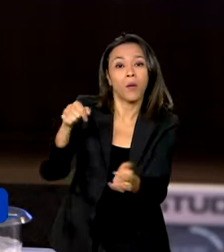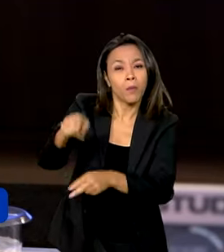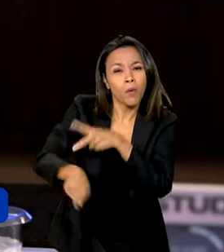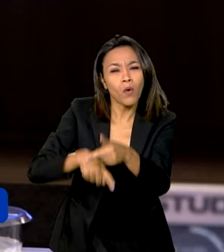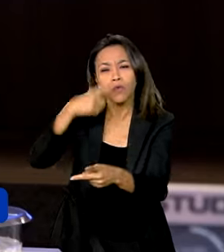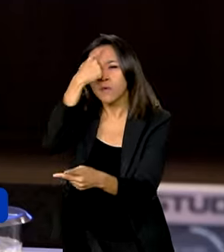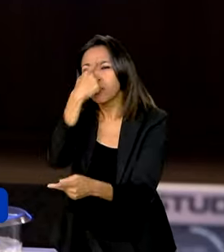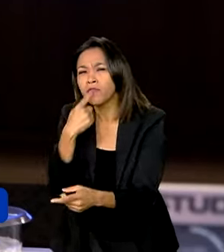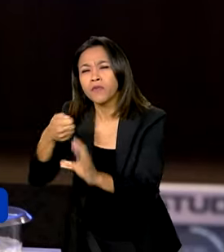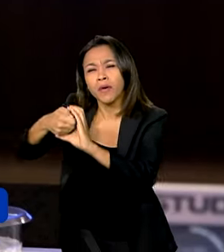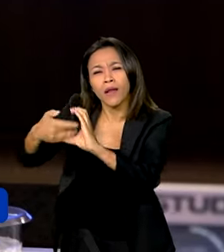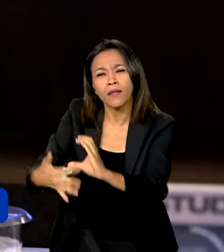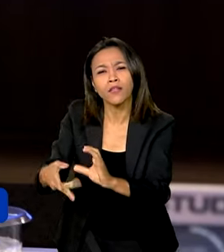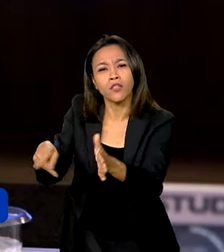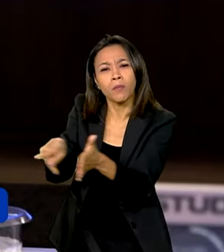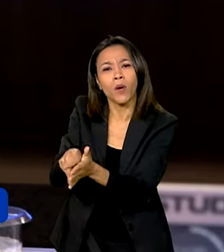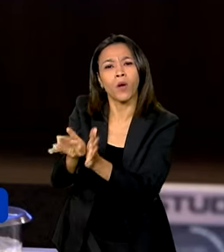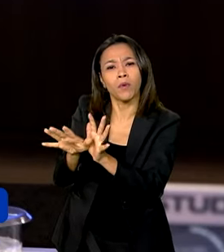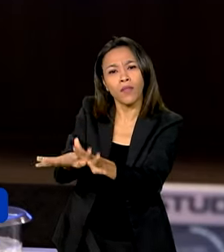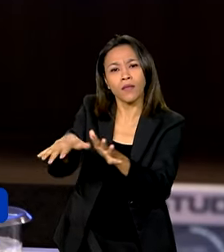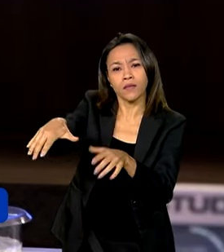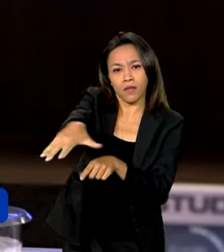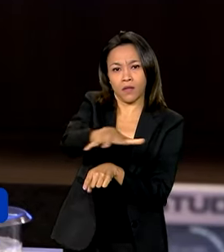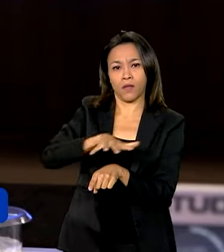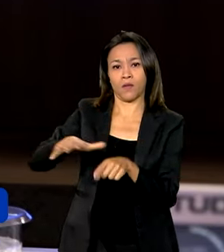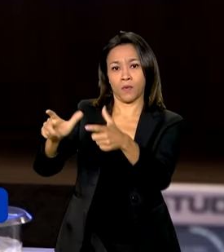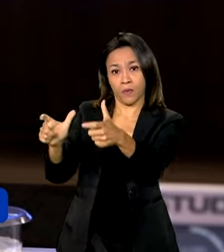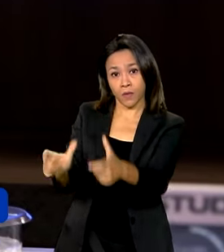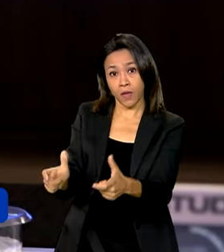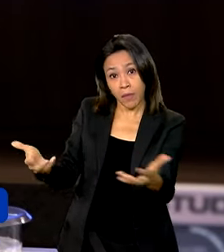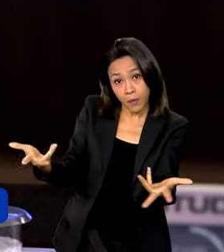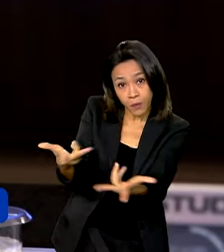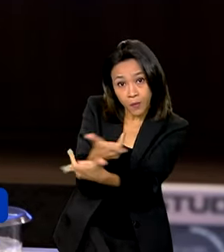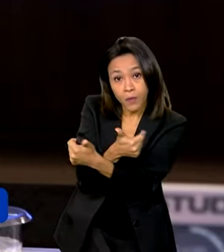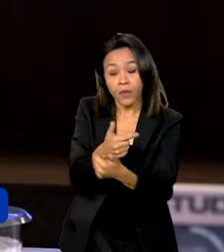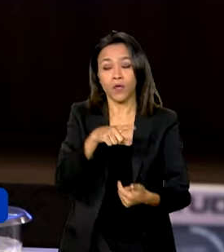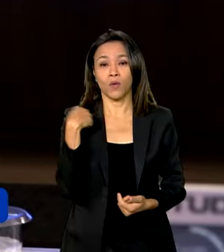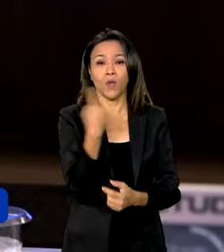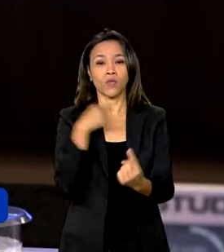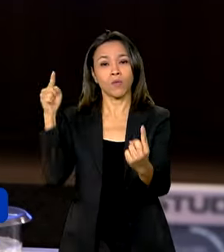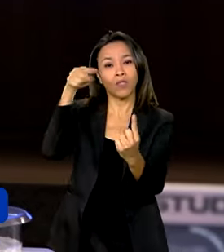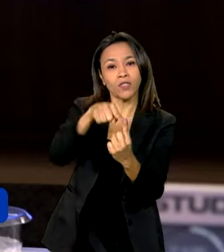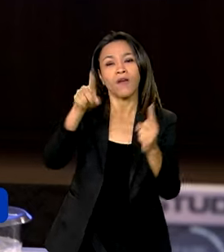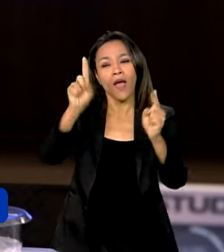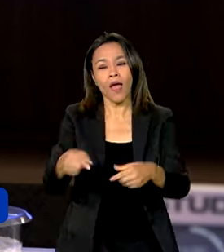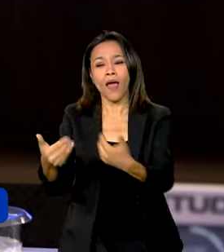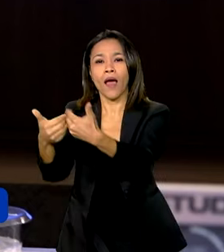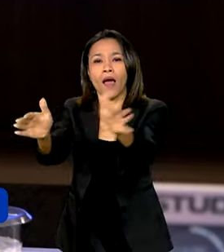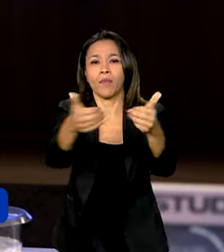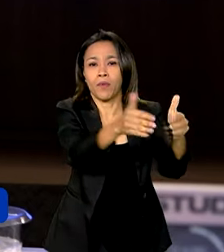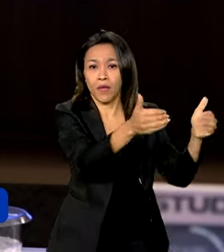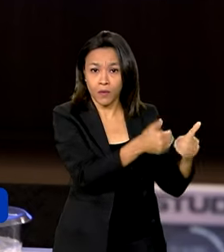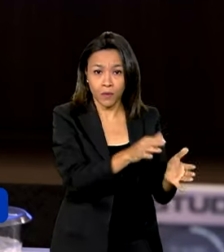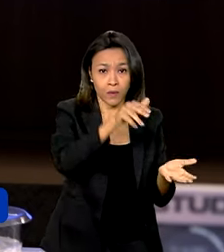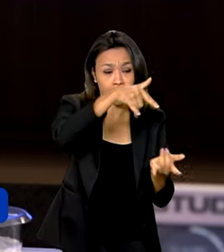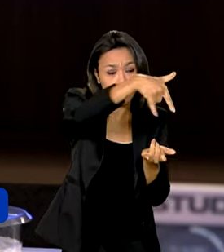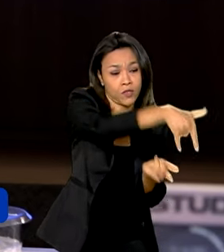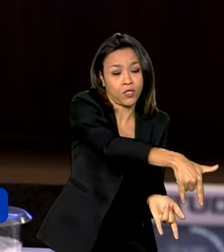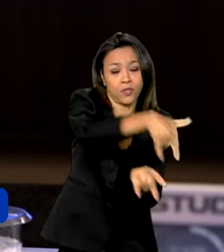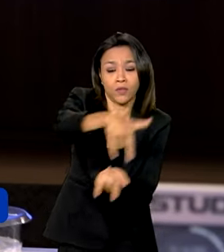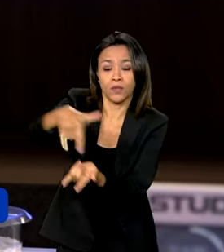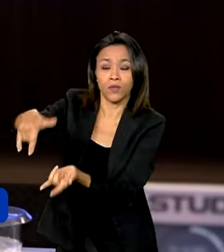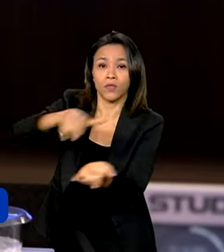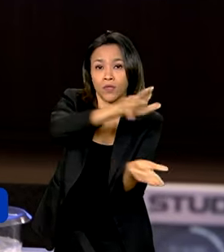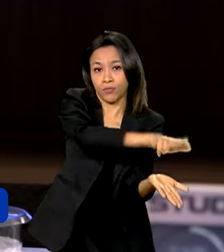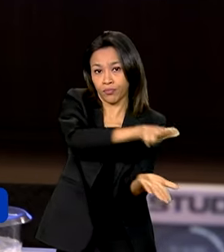podem atender com melhor eficiência eh e a nossa meta é de reabertura dos leitos eh